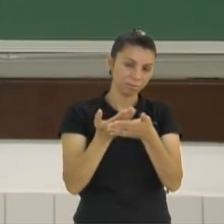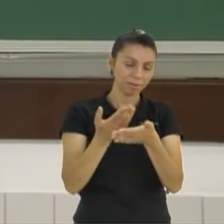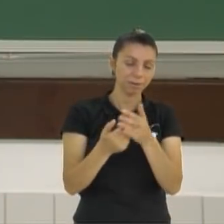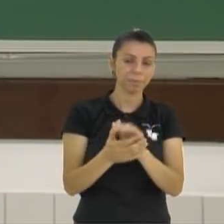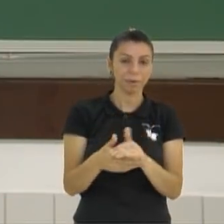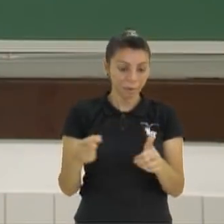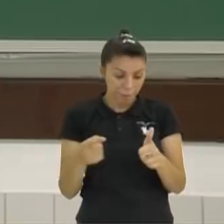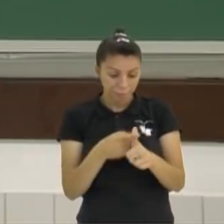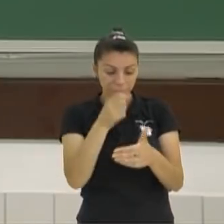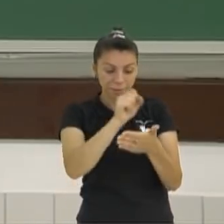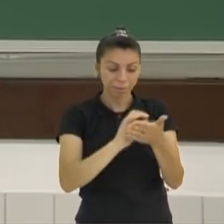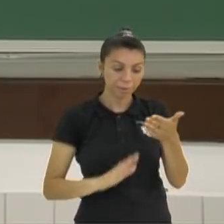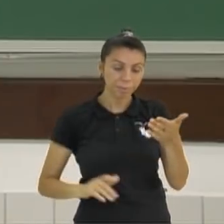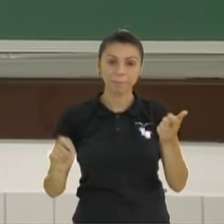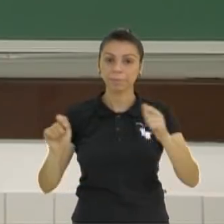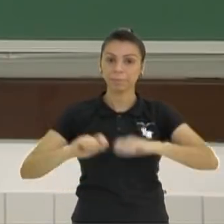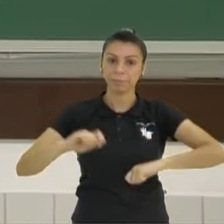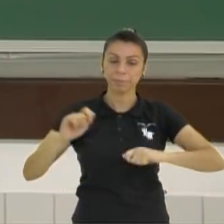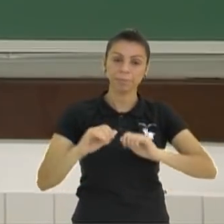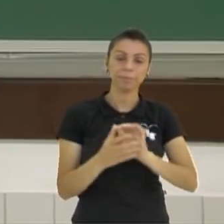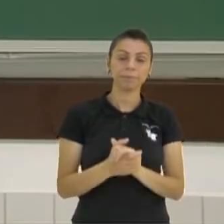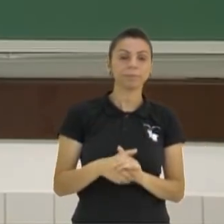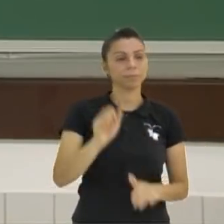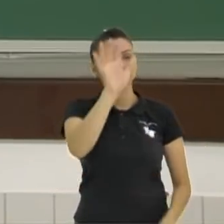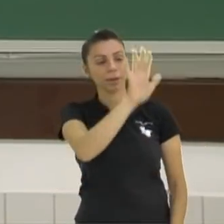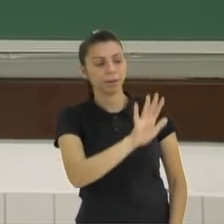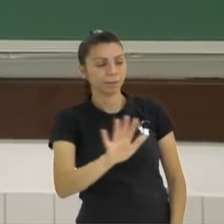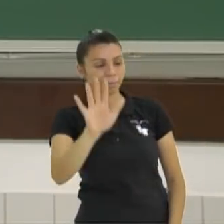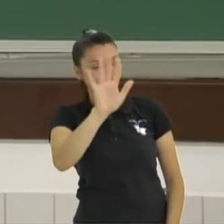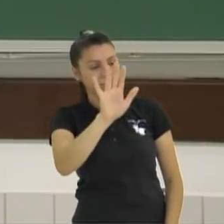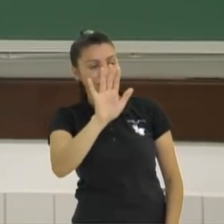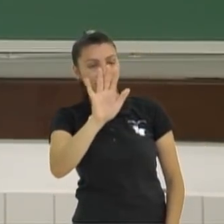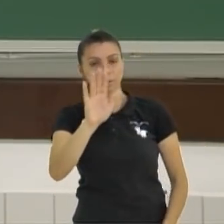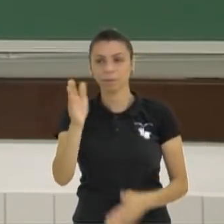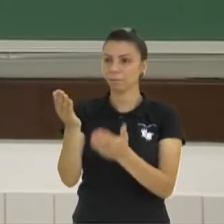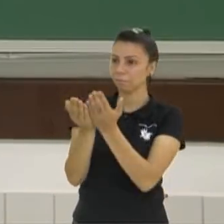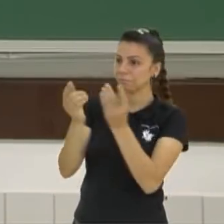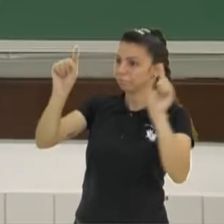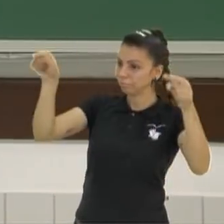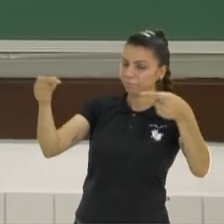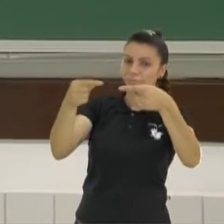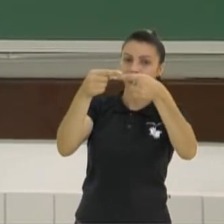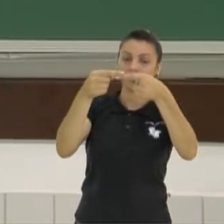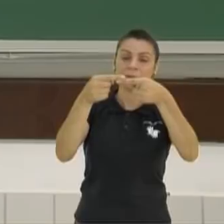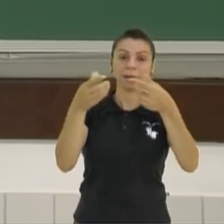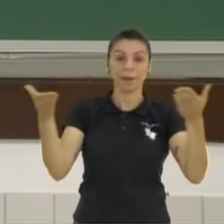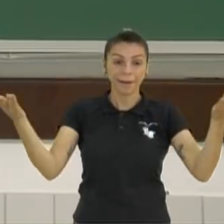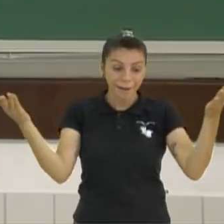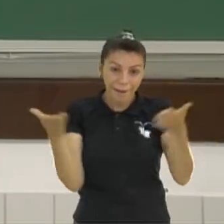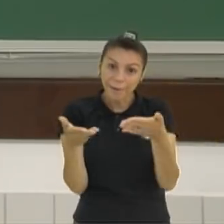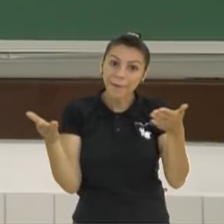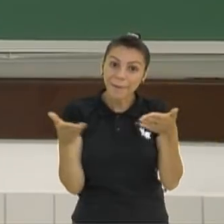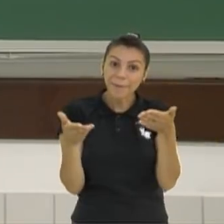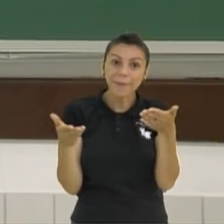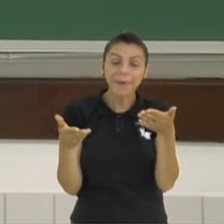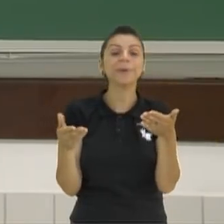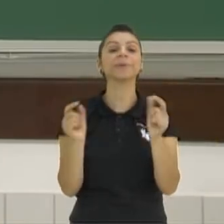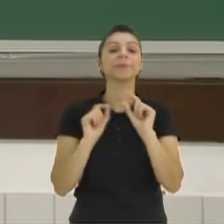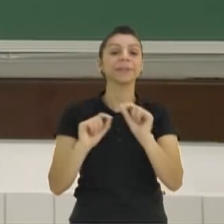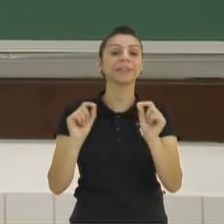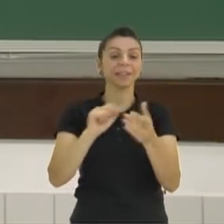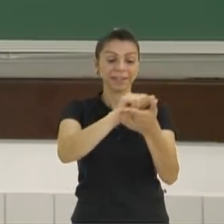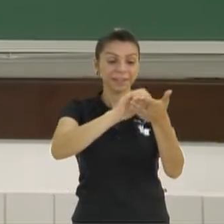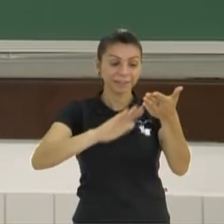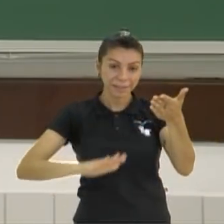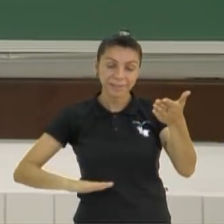você fez, você teve que marcar a partir da imagem, mas você não tinha ainda tido essa aula. Agora a gente vai fazer a